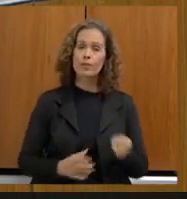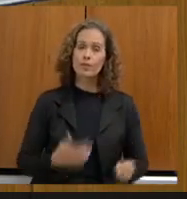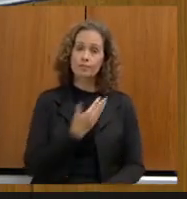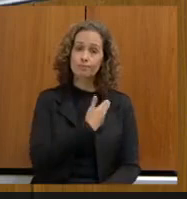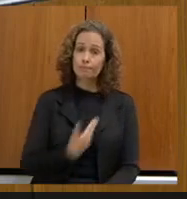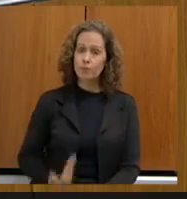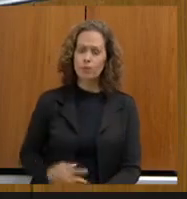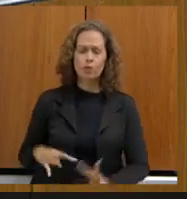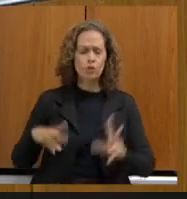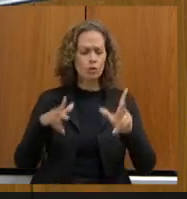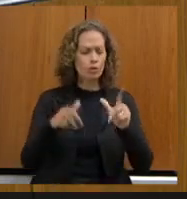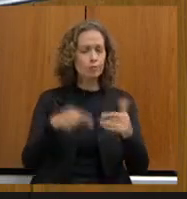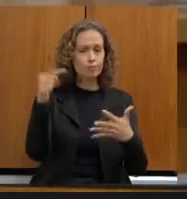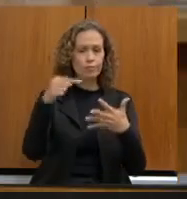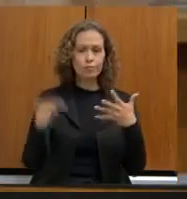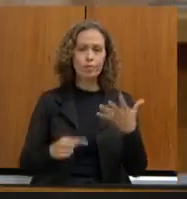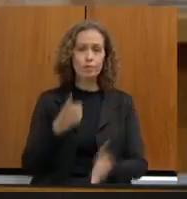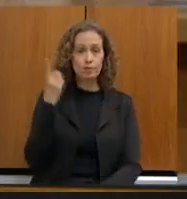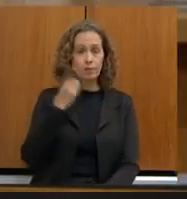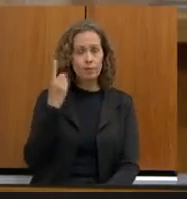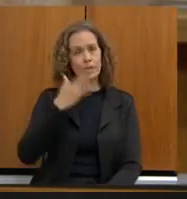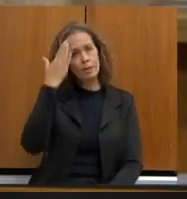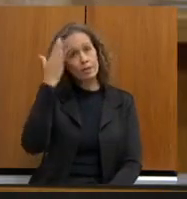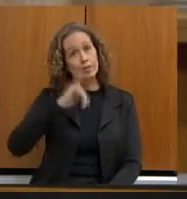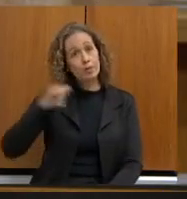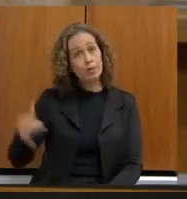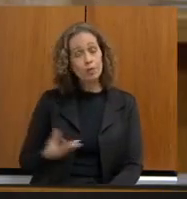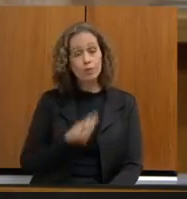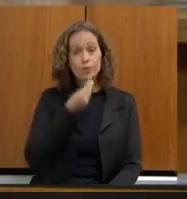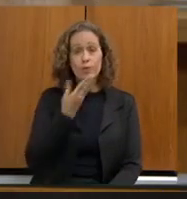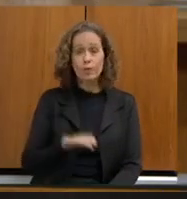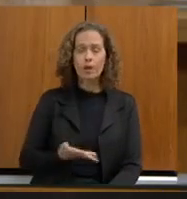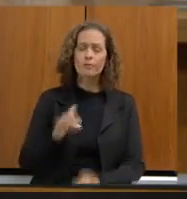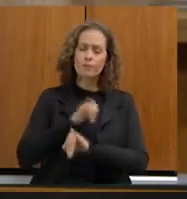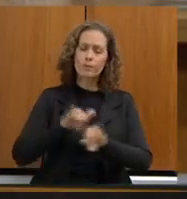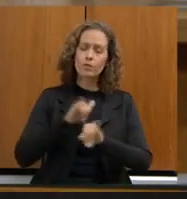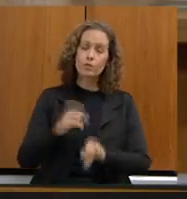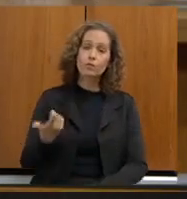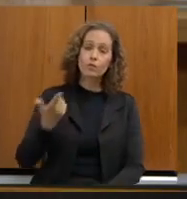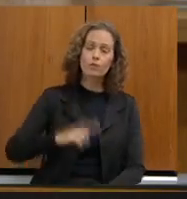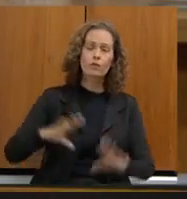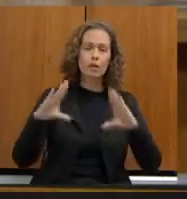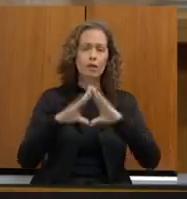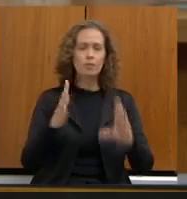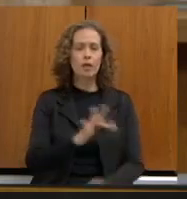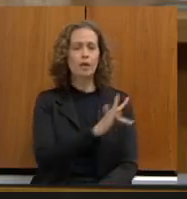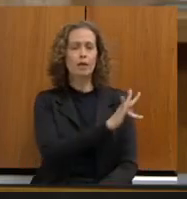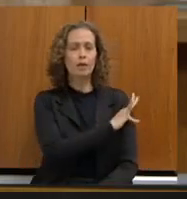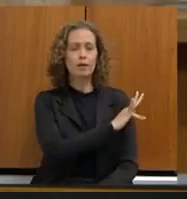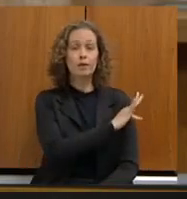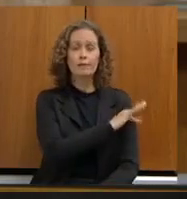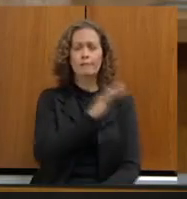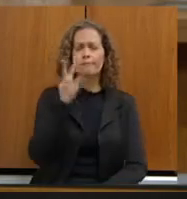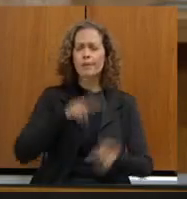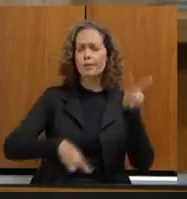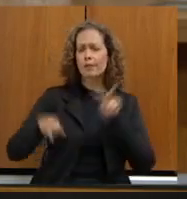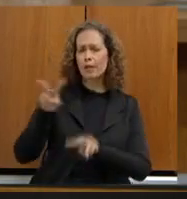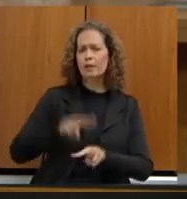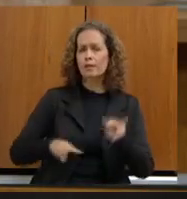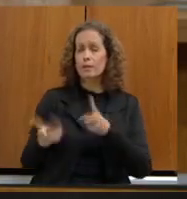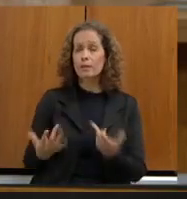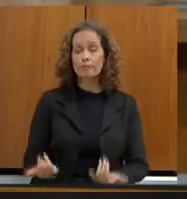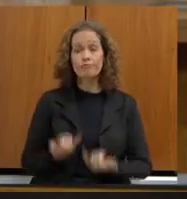todos os deputados agradecer muito pela oportunidade volto a dizer Assembleia fiscaliza uma iniciativa fundamental